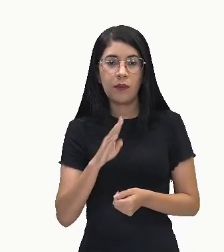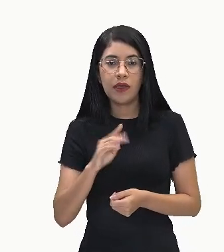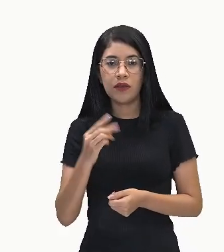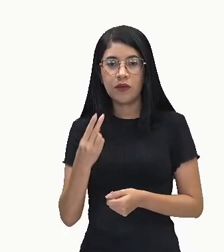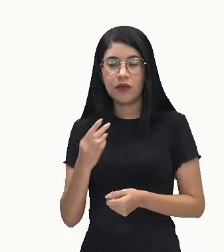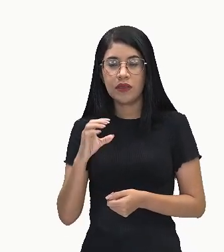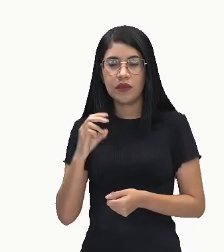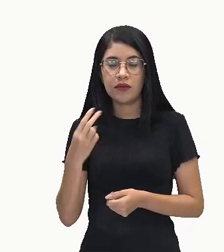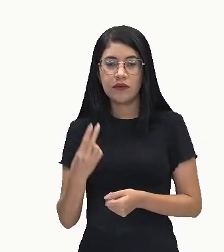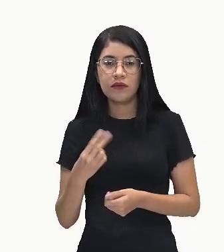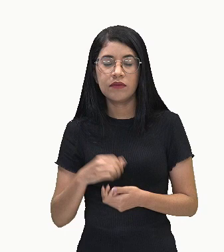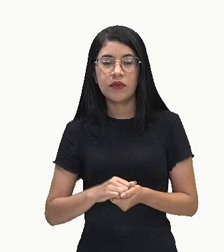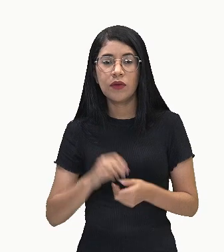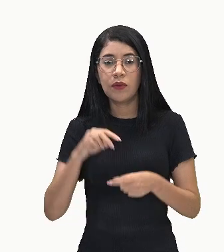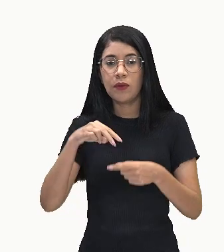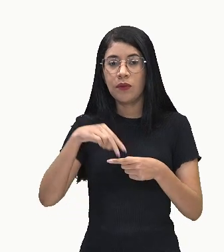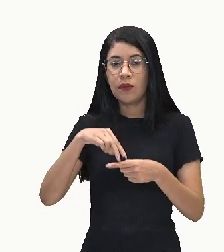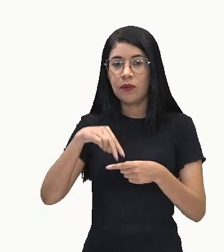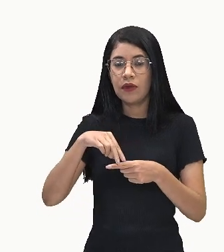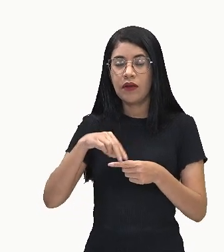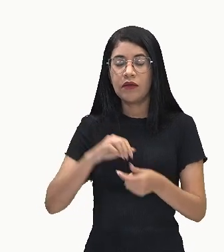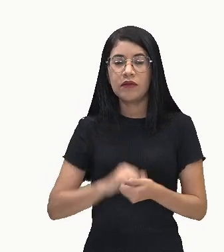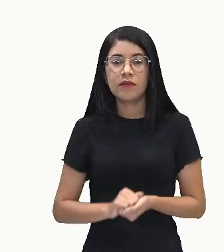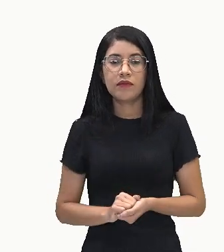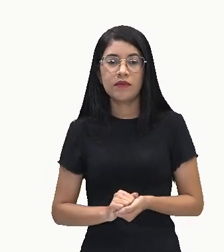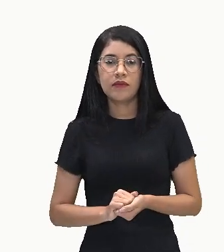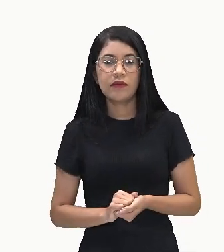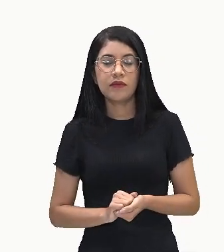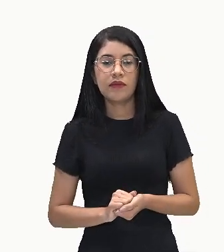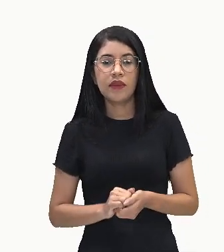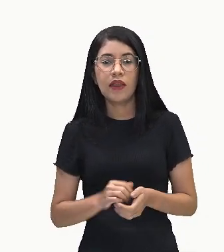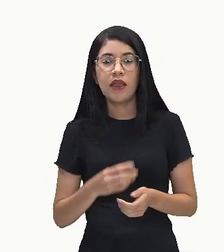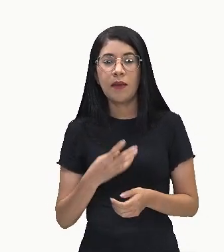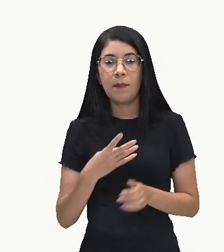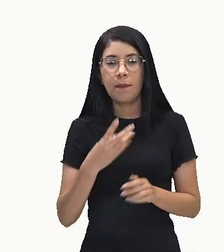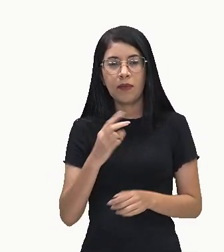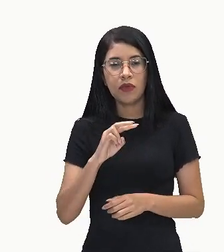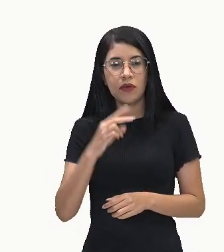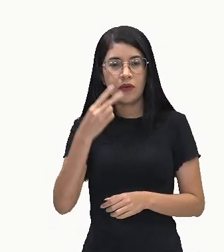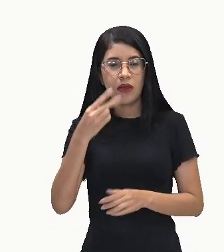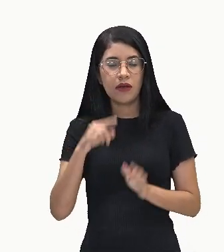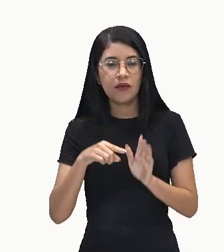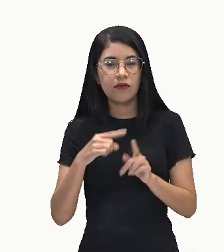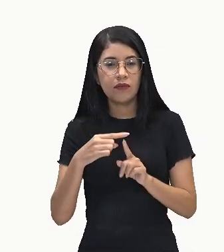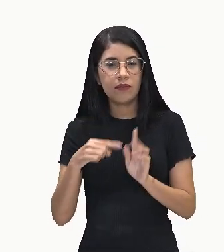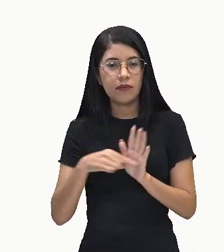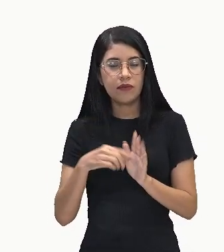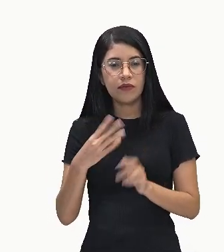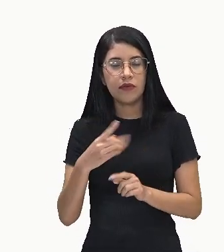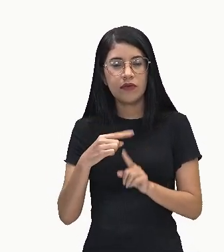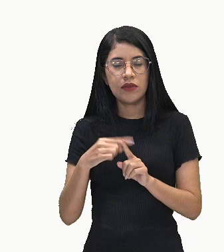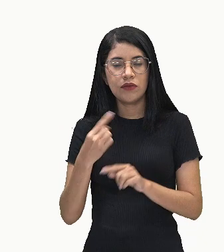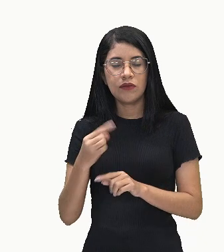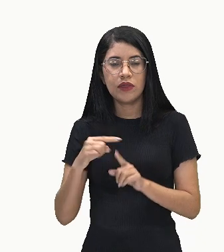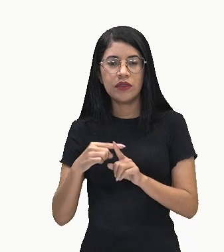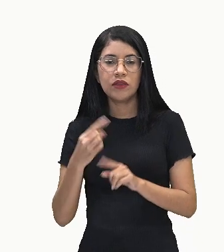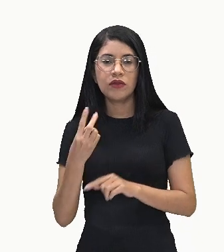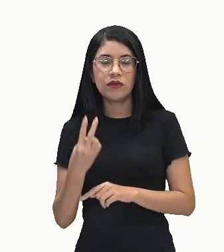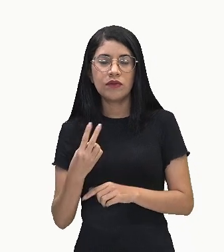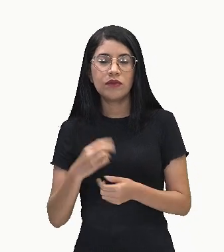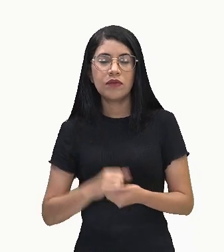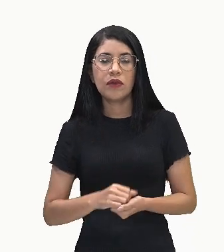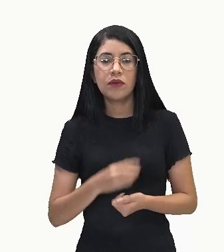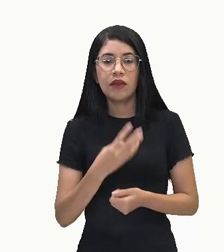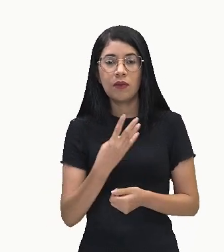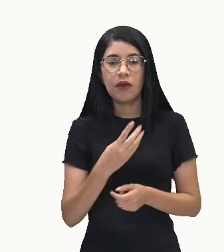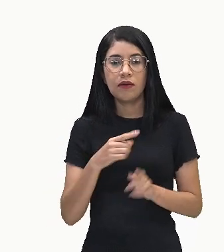Quem vai ser delta? Delta vai ser igual a 2 ao quadrado, menos 4 vezes 1 vezes 2. Então, nós vamos ter 4 ao